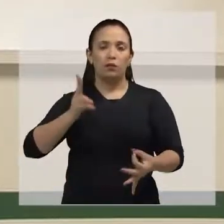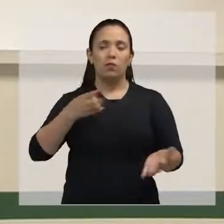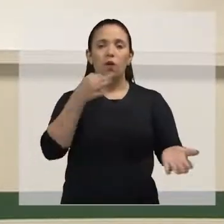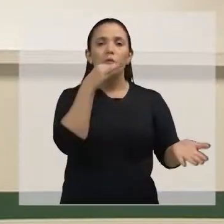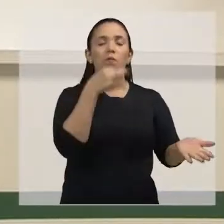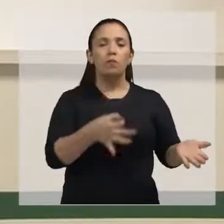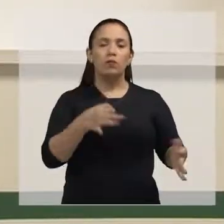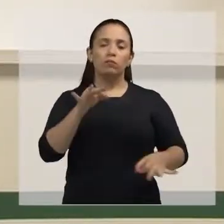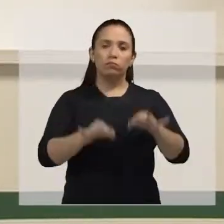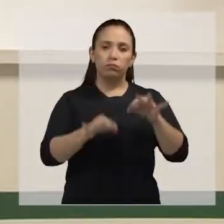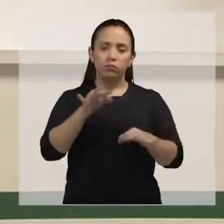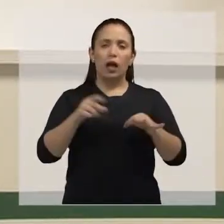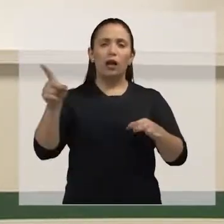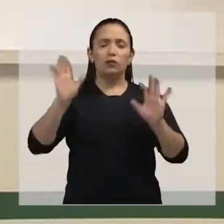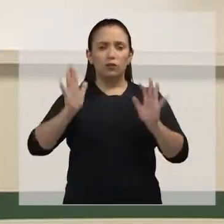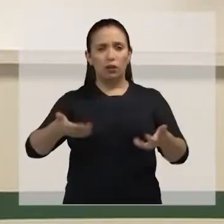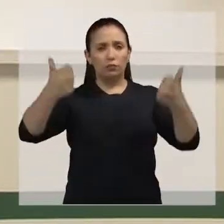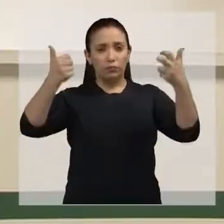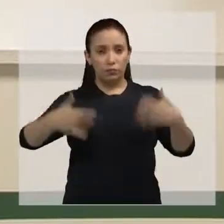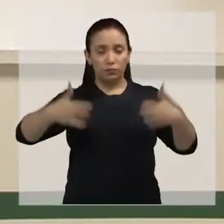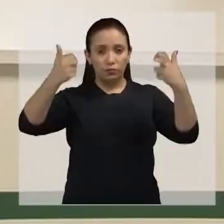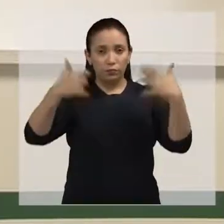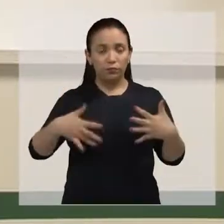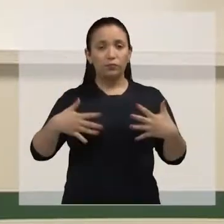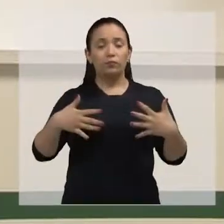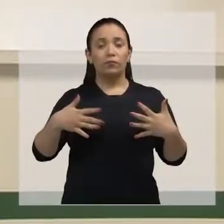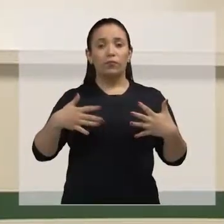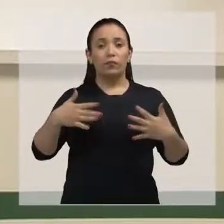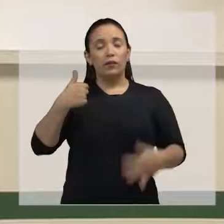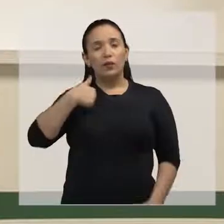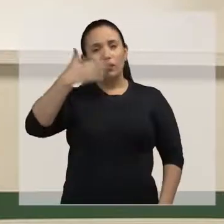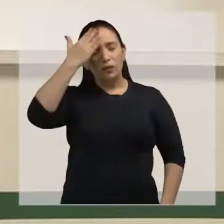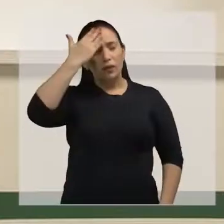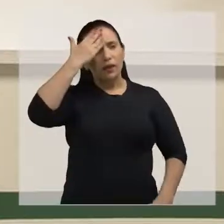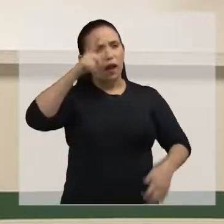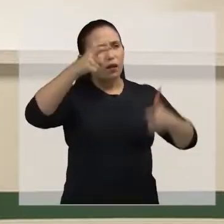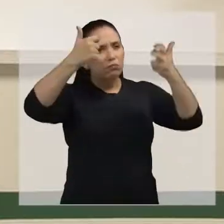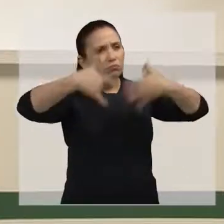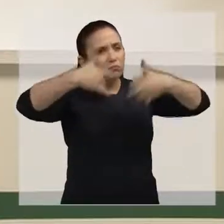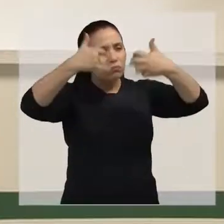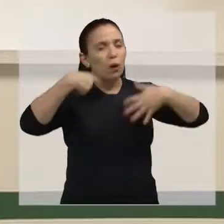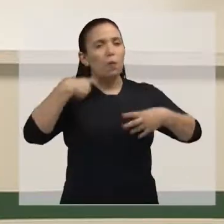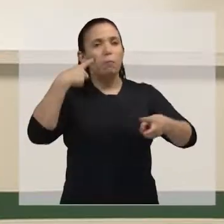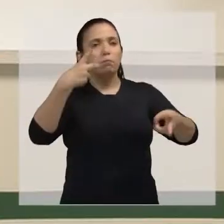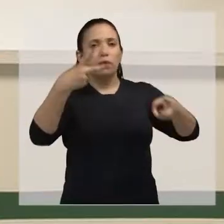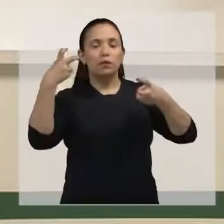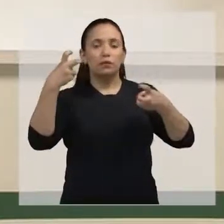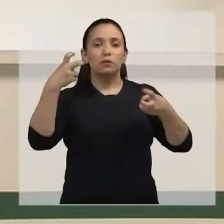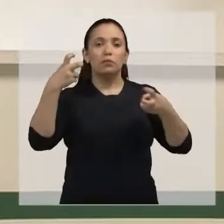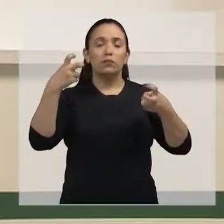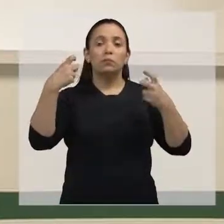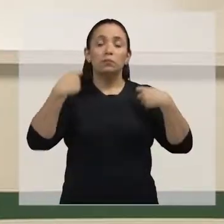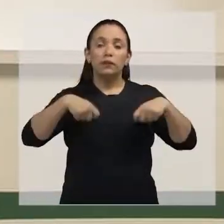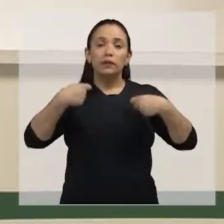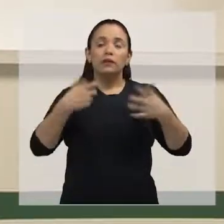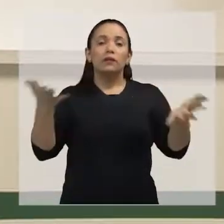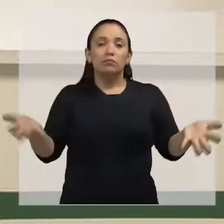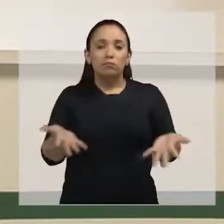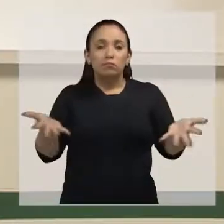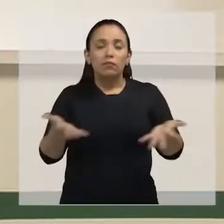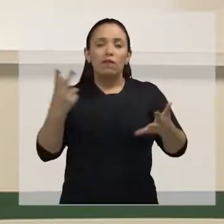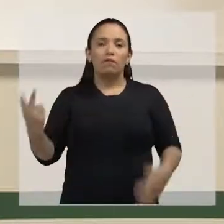do tribunal, ela falou isso lá. A única coisa que eu consegui entender do voto dela, que a instituição devia ser valorizada.